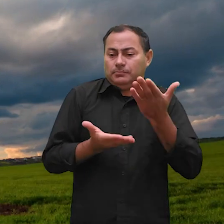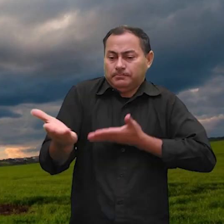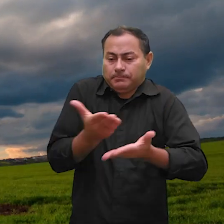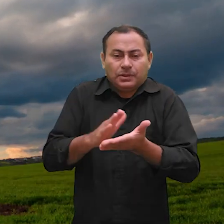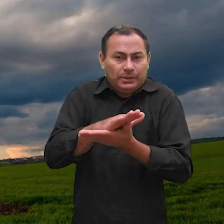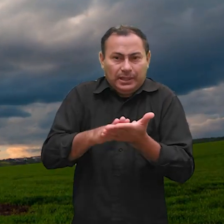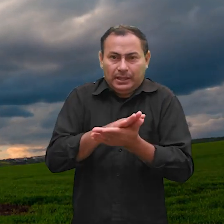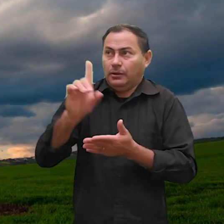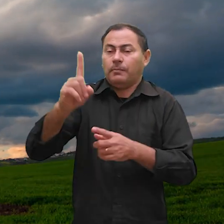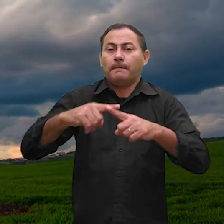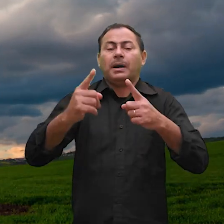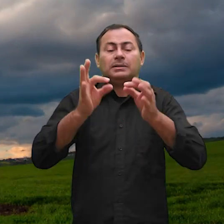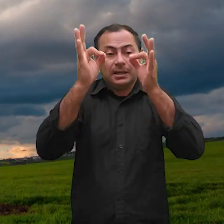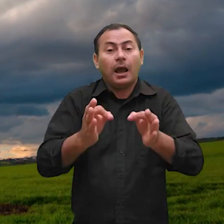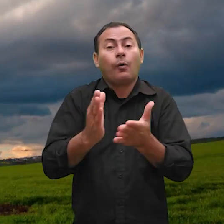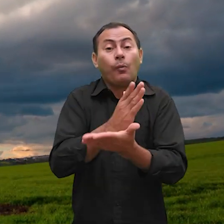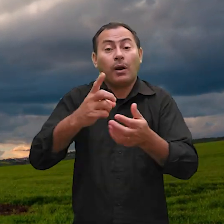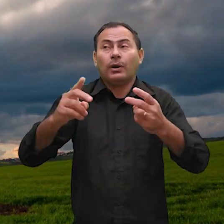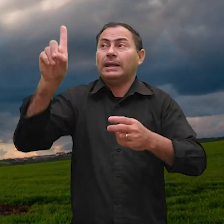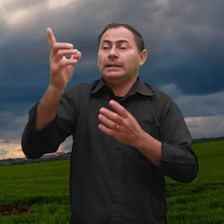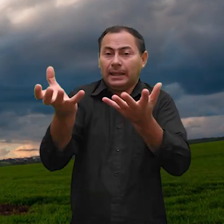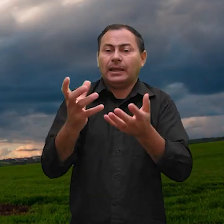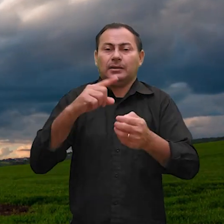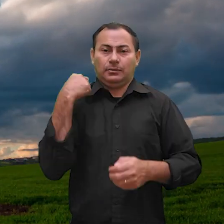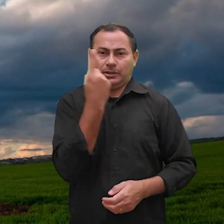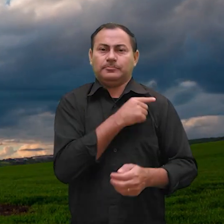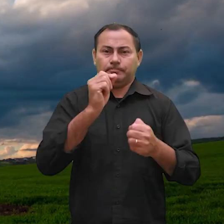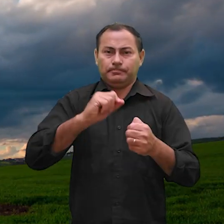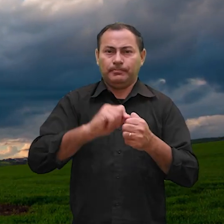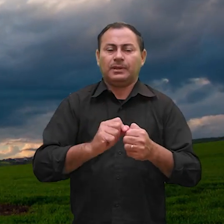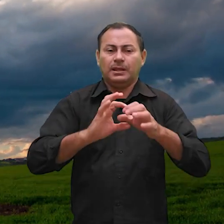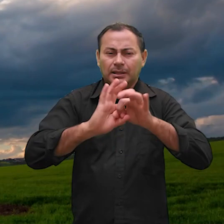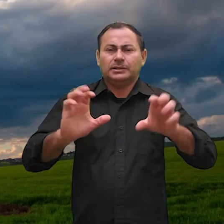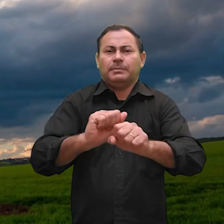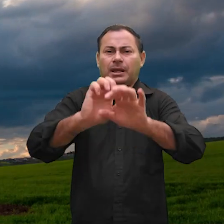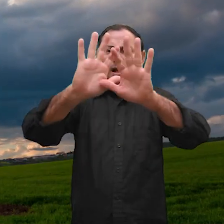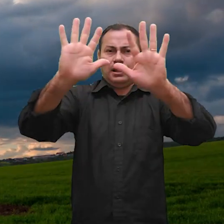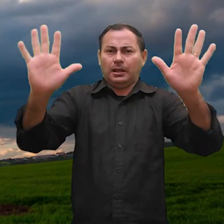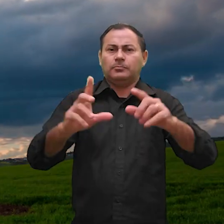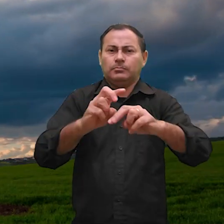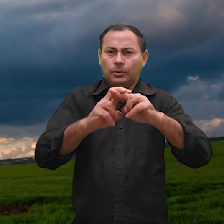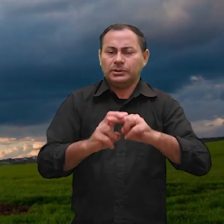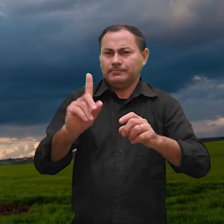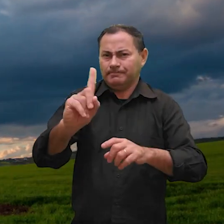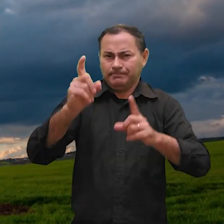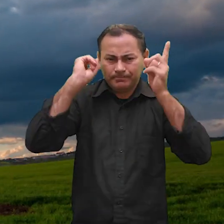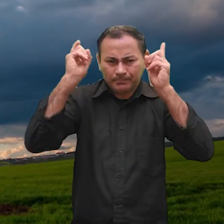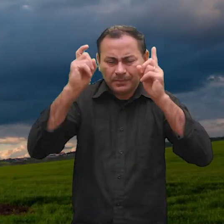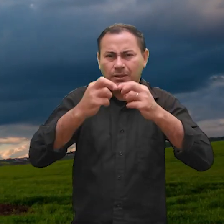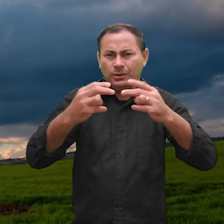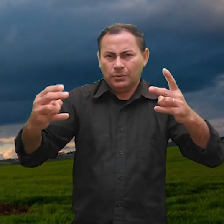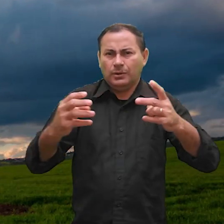Ele não compartilha com ninguém. Mas há certas coisas que Ele quer que façamos. E Ele deixa isso muito claro. Portanto, não se